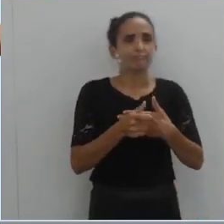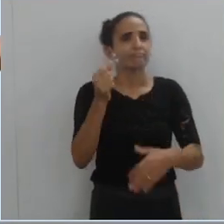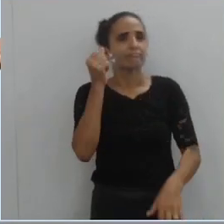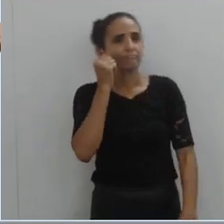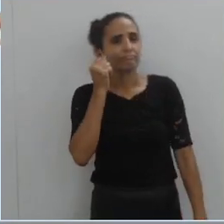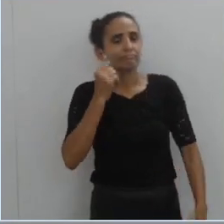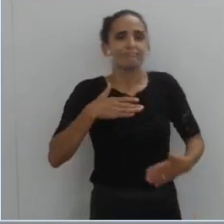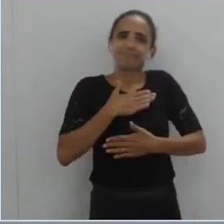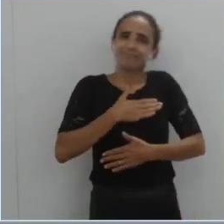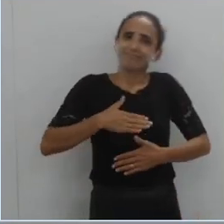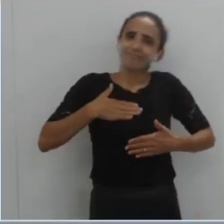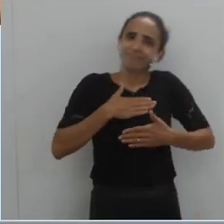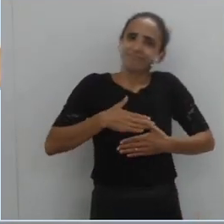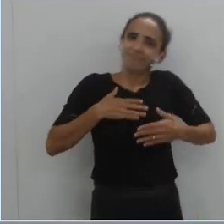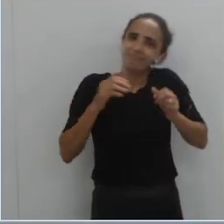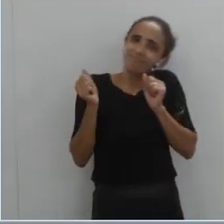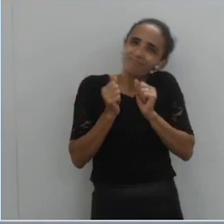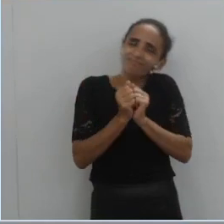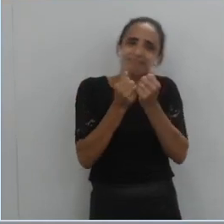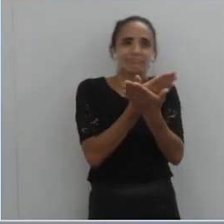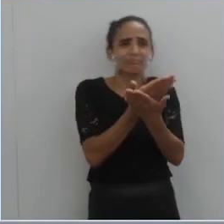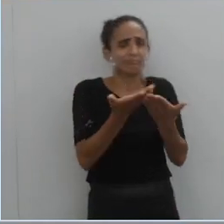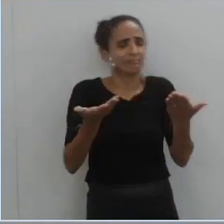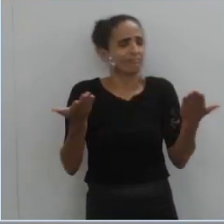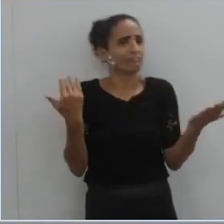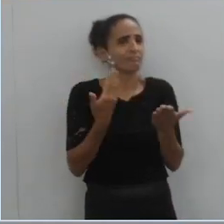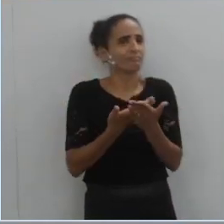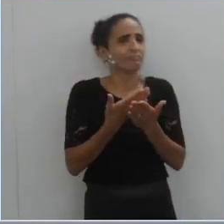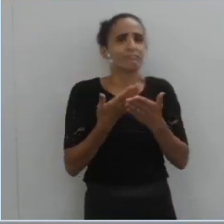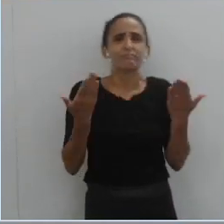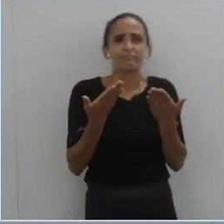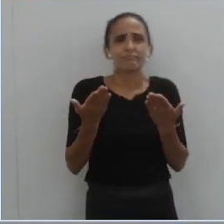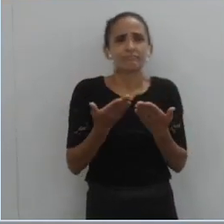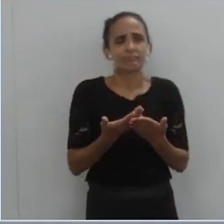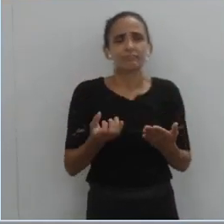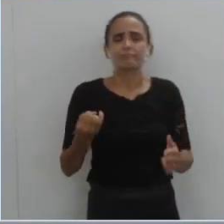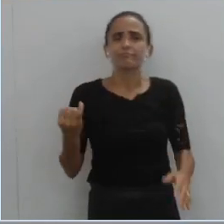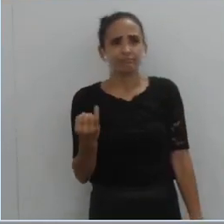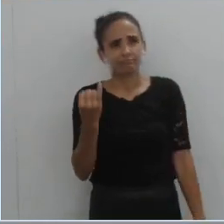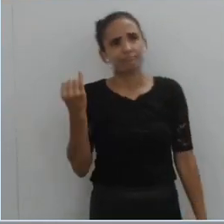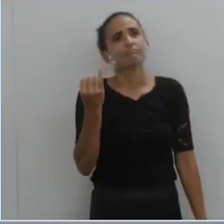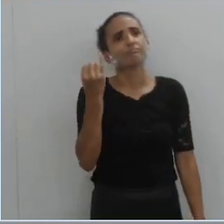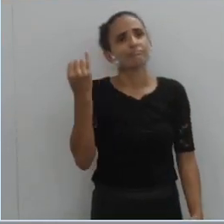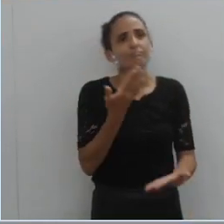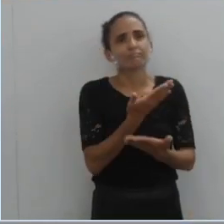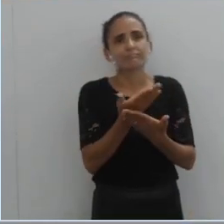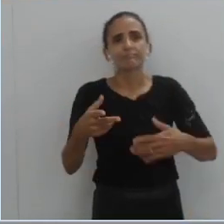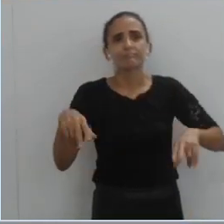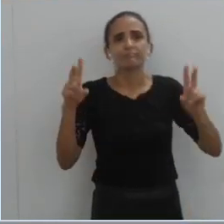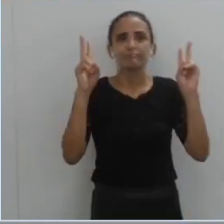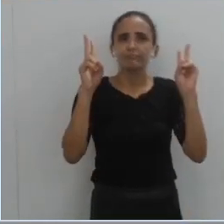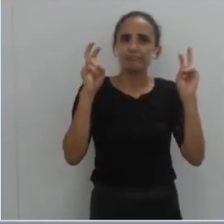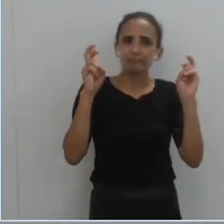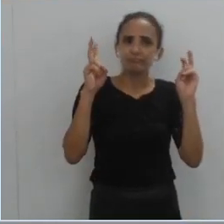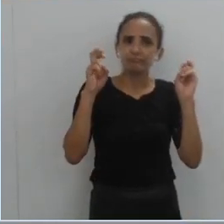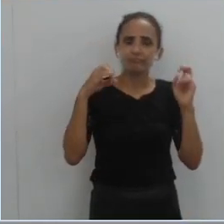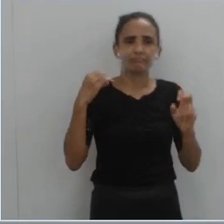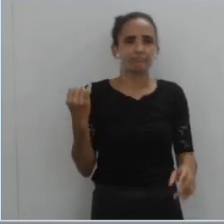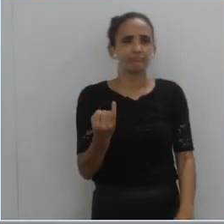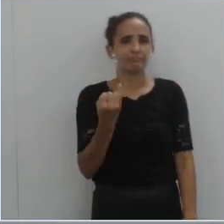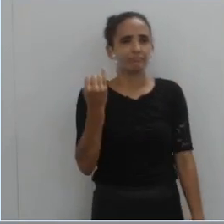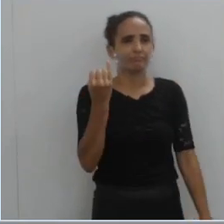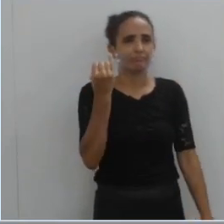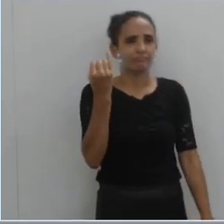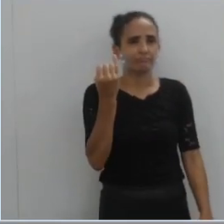prazer maravilhoso estar aqui com vocês no dia de hoje. Muito importante essa temática para que a gente entenda